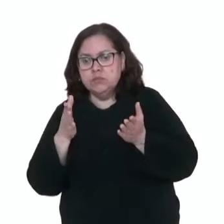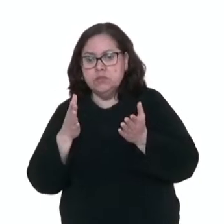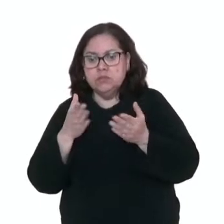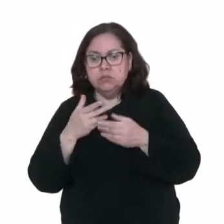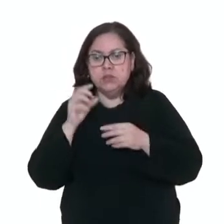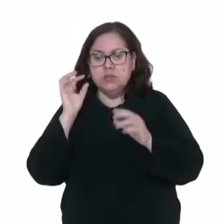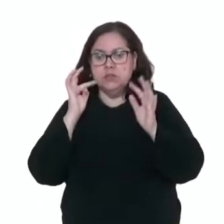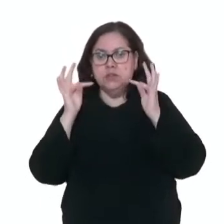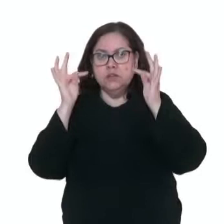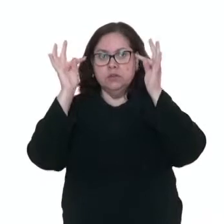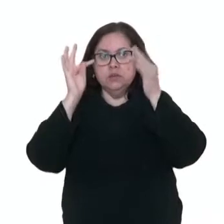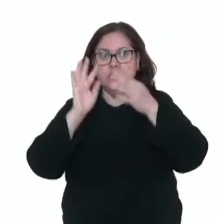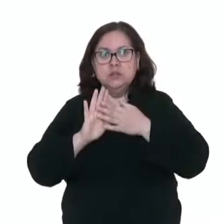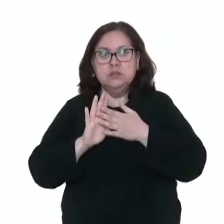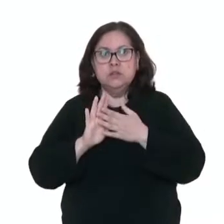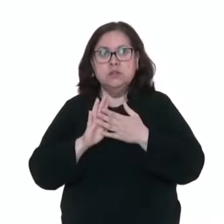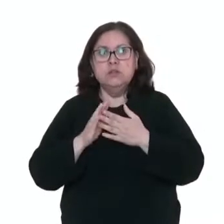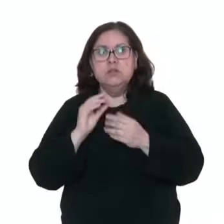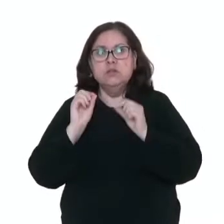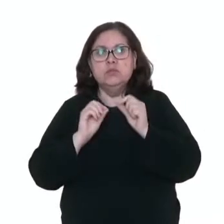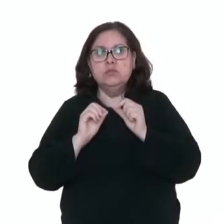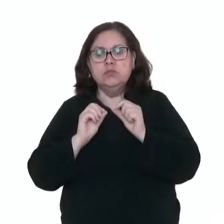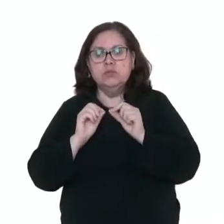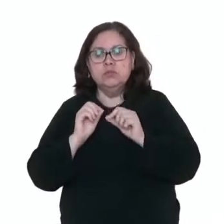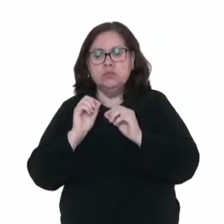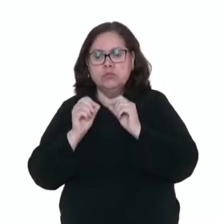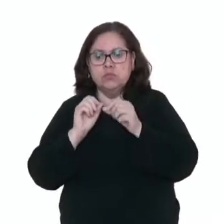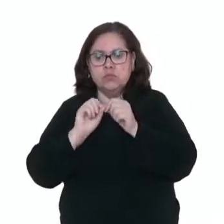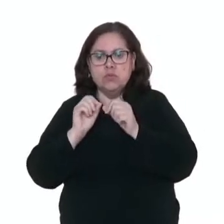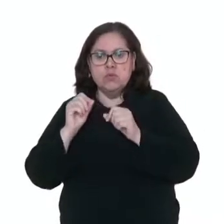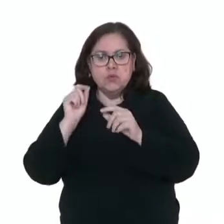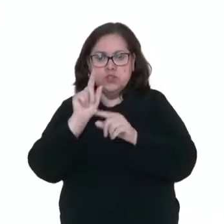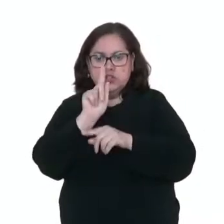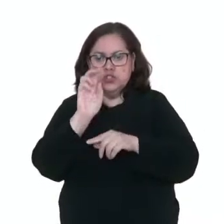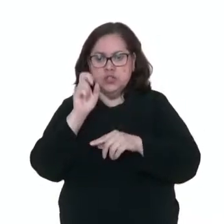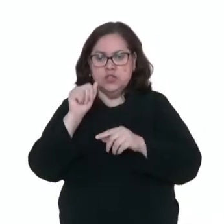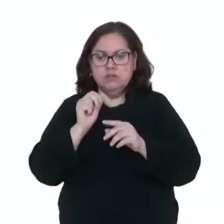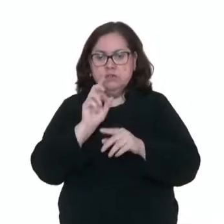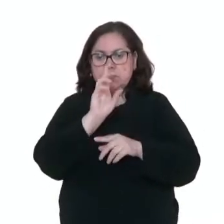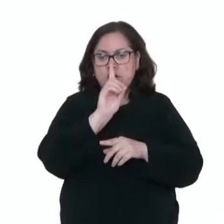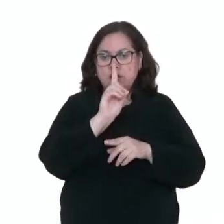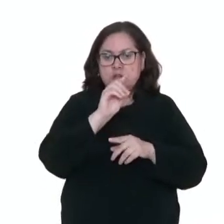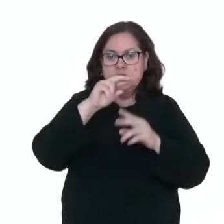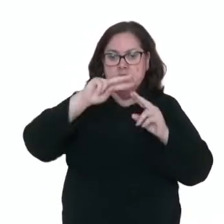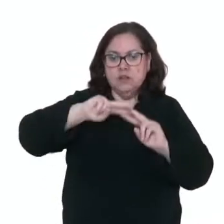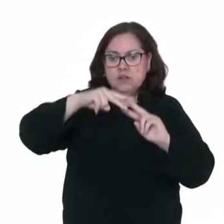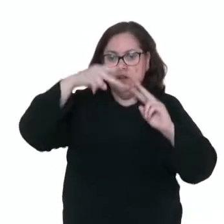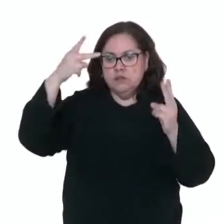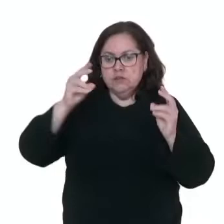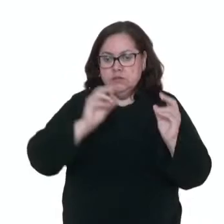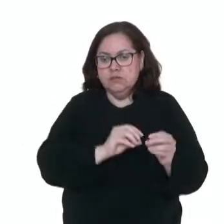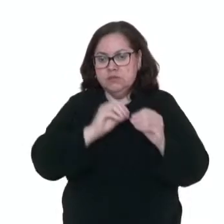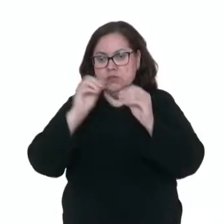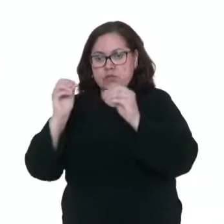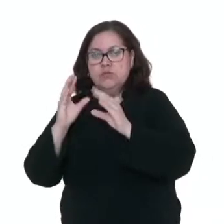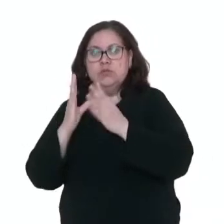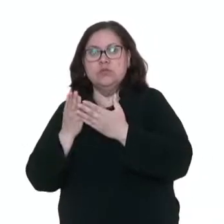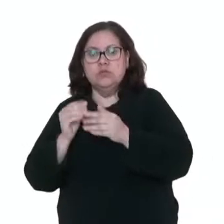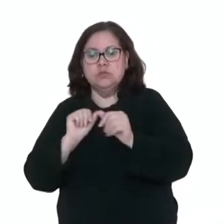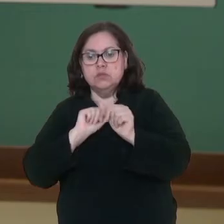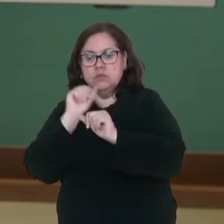a teoria sobre genes produzidos pelo DNA sem serem carregados pelos cromossomos que